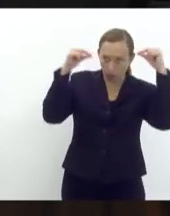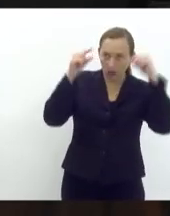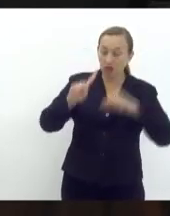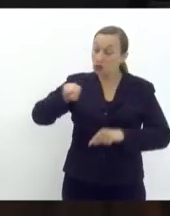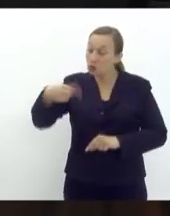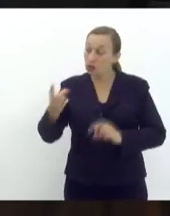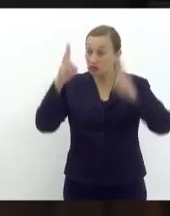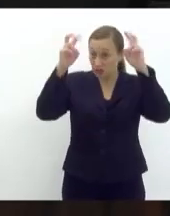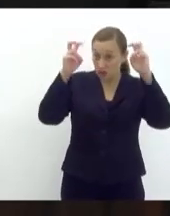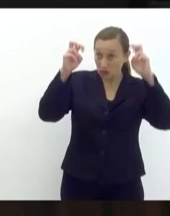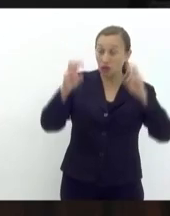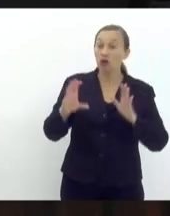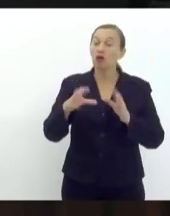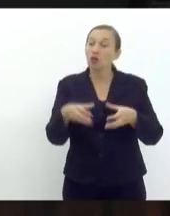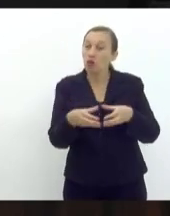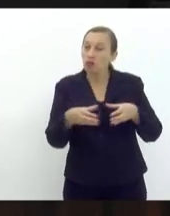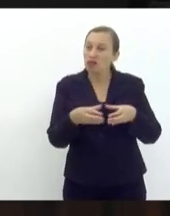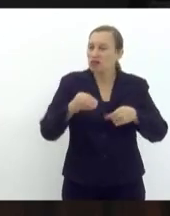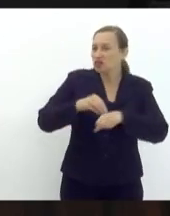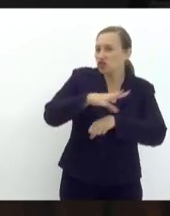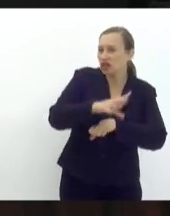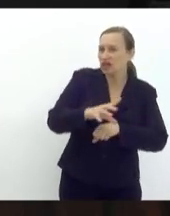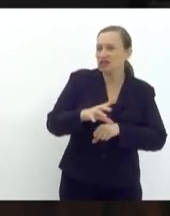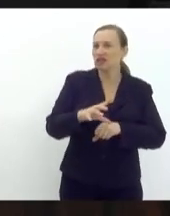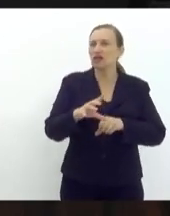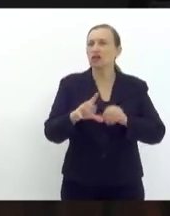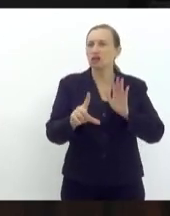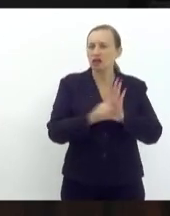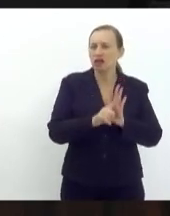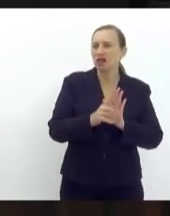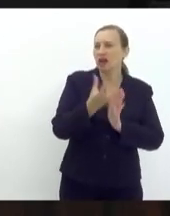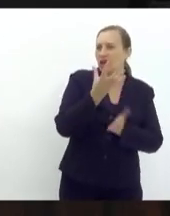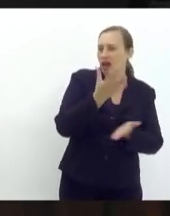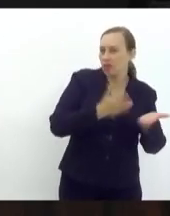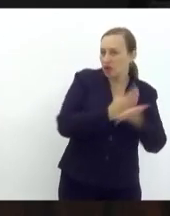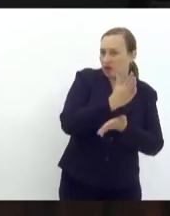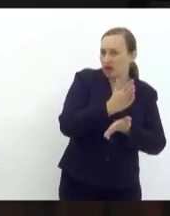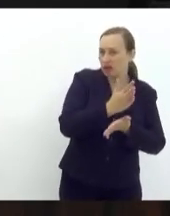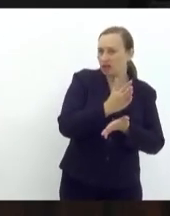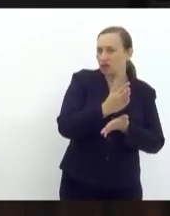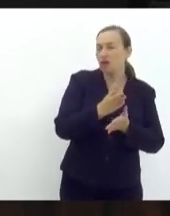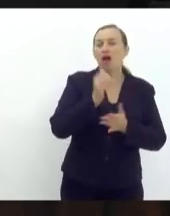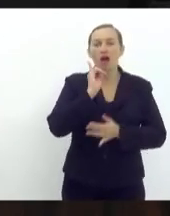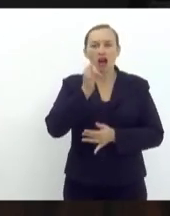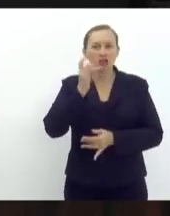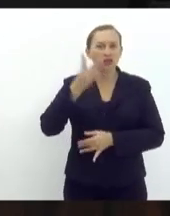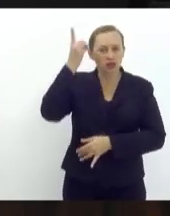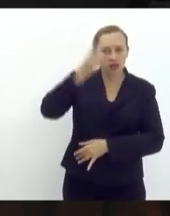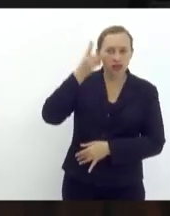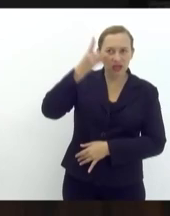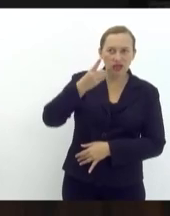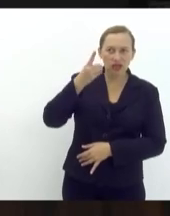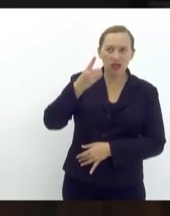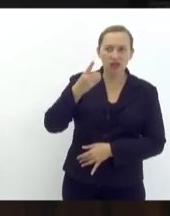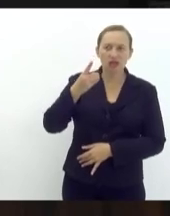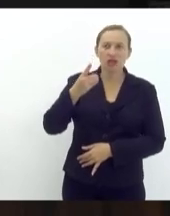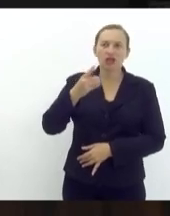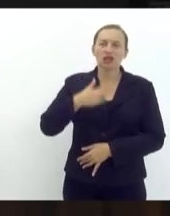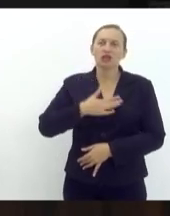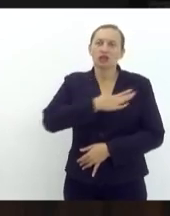providências de indicação Legislativa favorável relatou Deputado Subtenente Bernardo